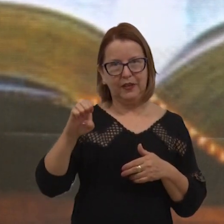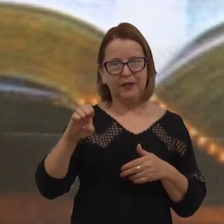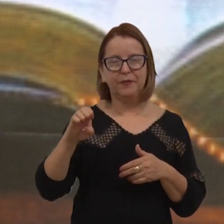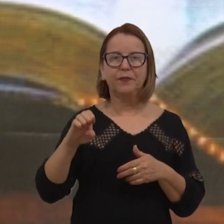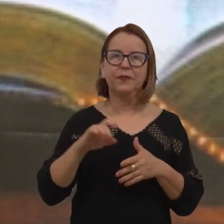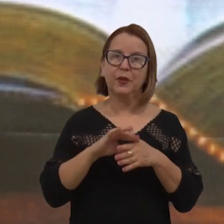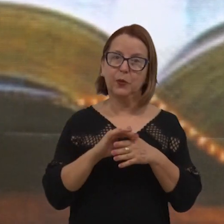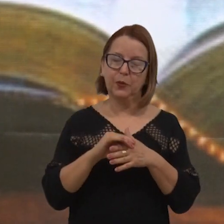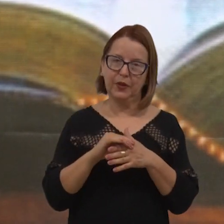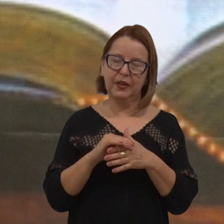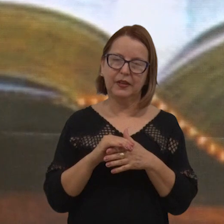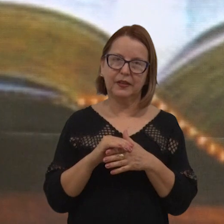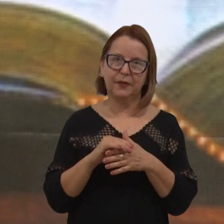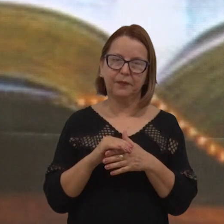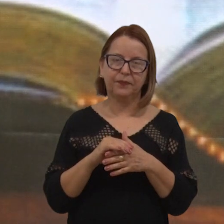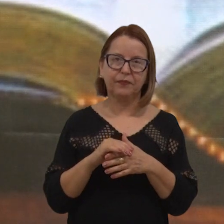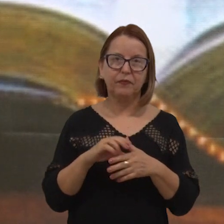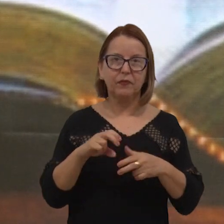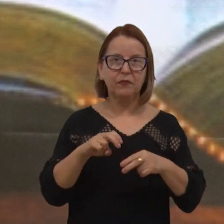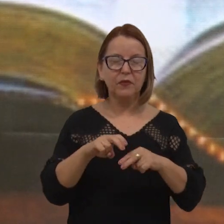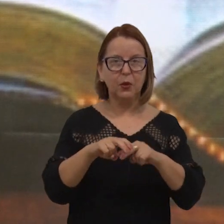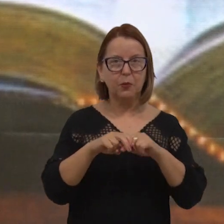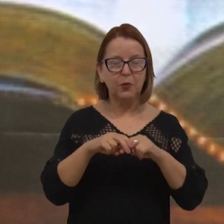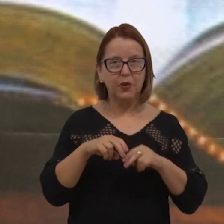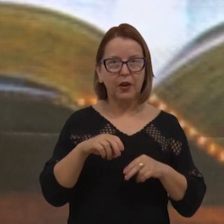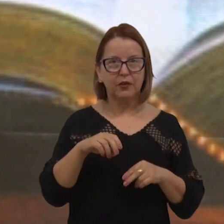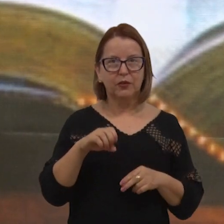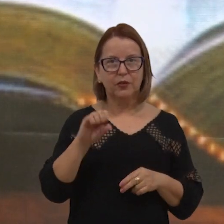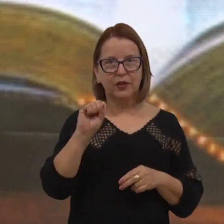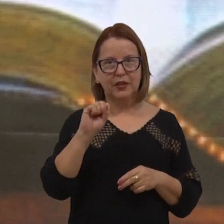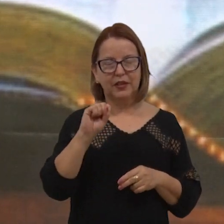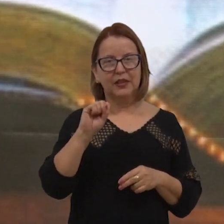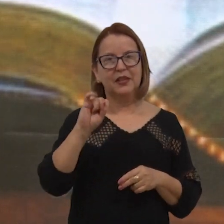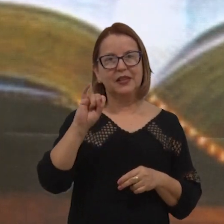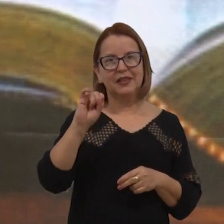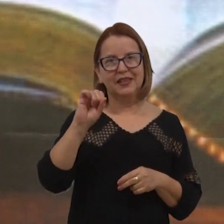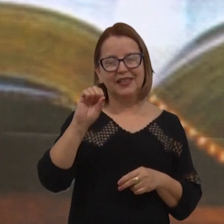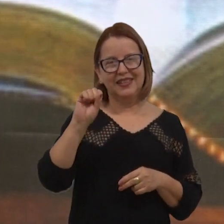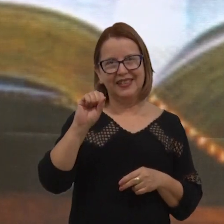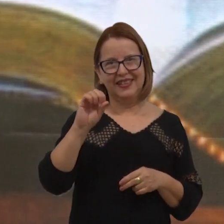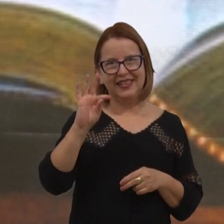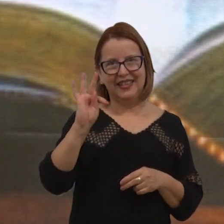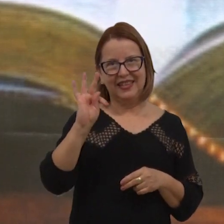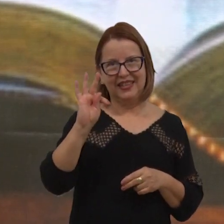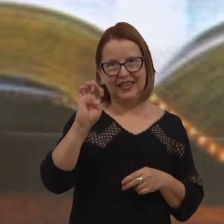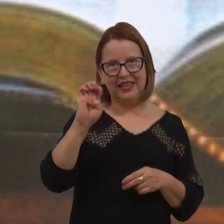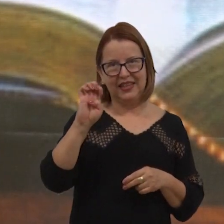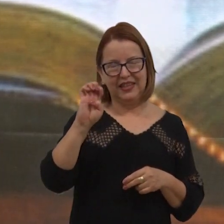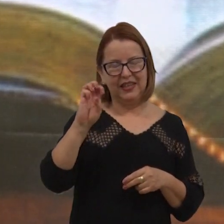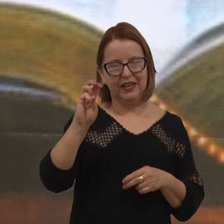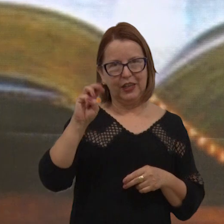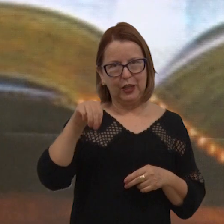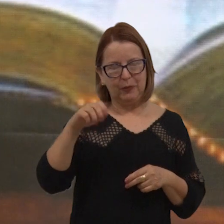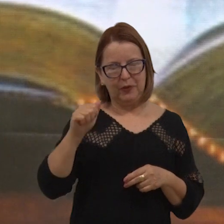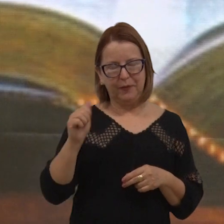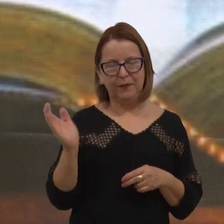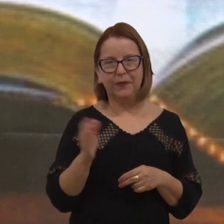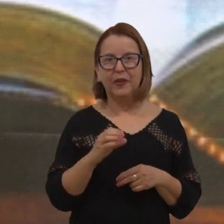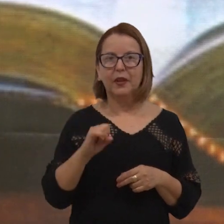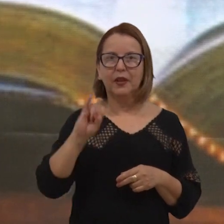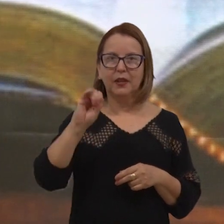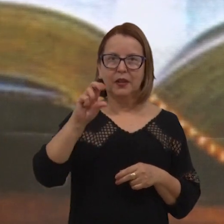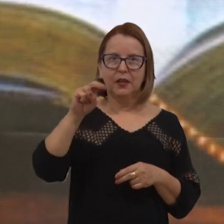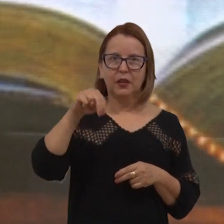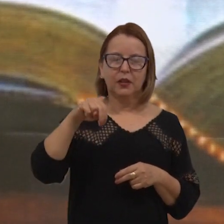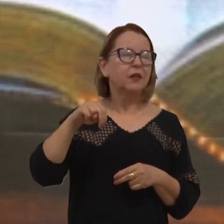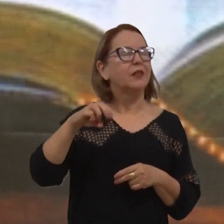autoimune é uma doença causada pelo nosso sistema imunológico, que passa a funcionar de forma inapropriada.